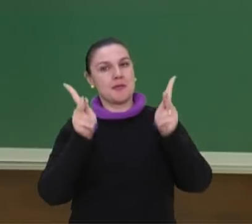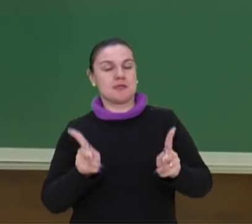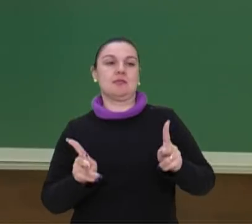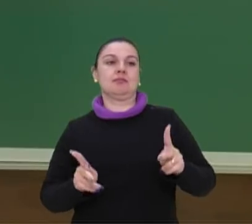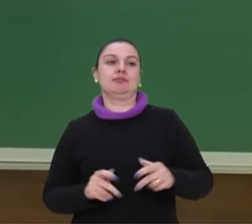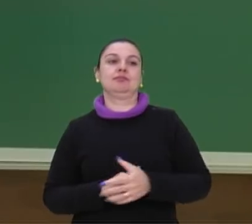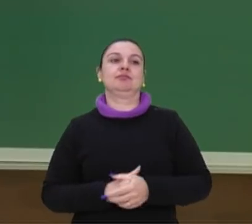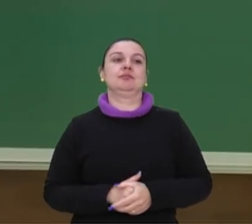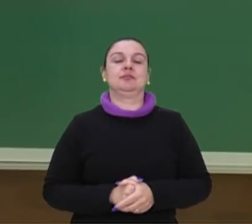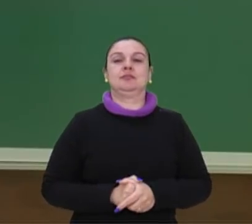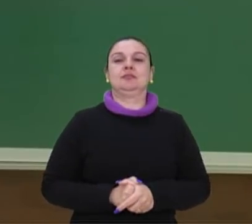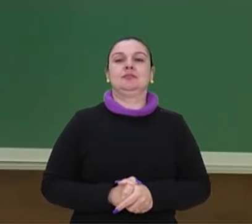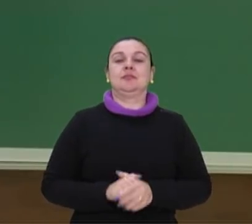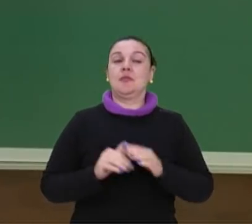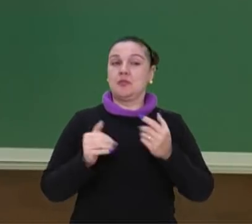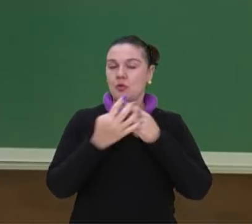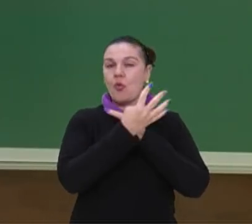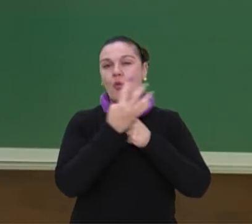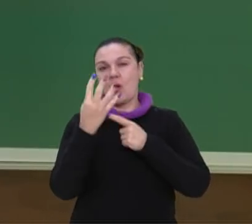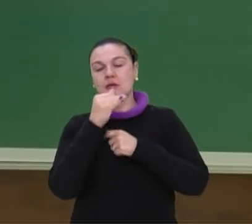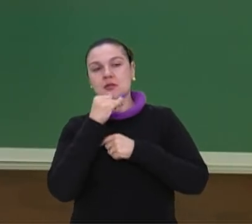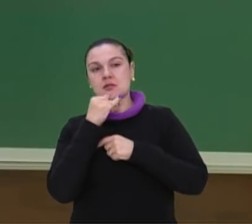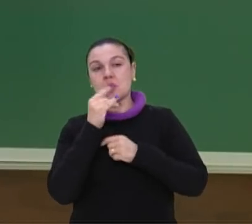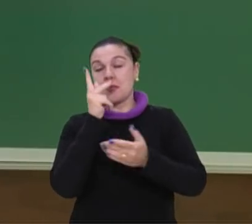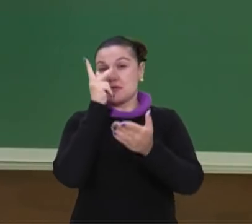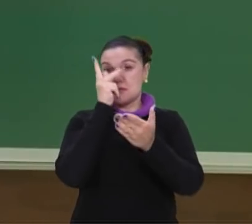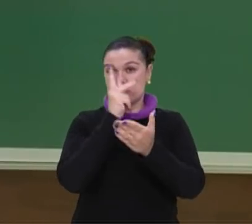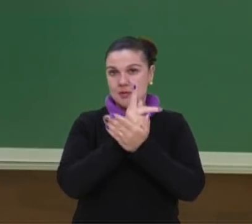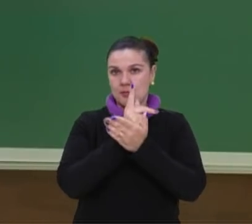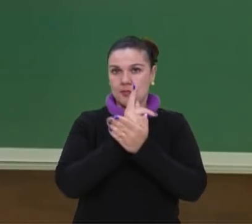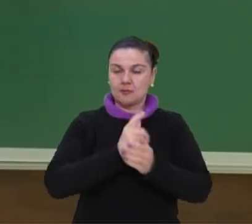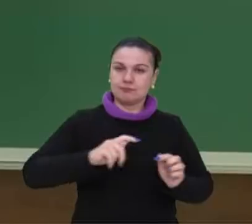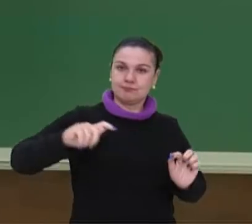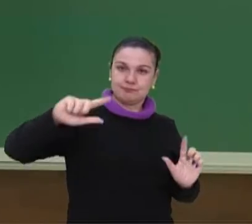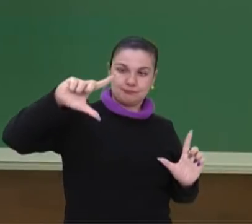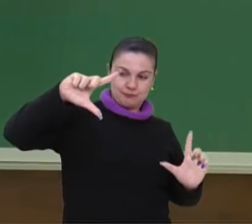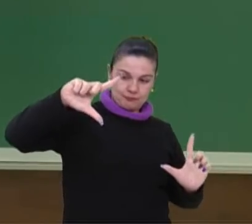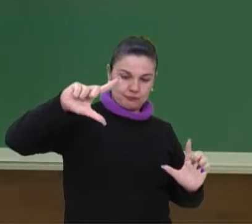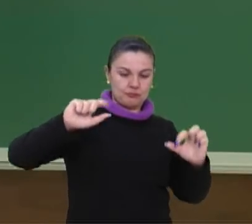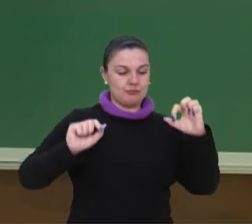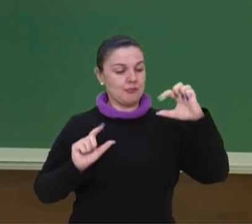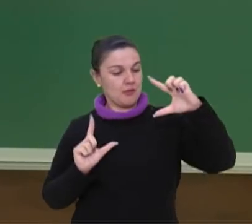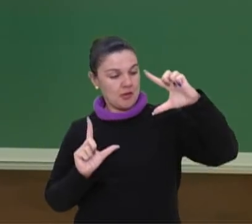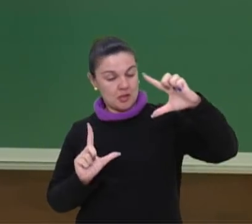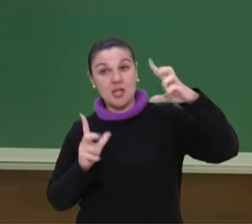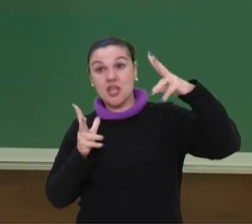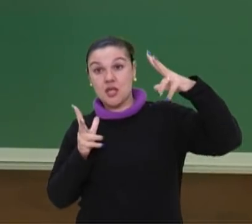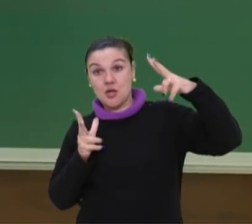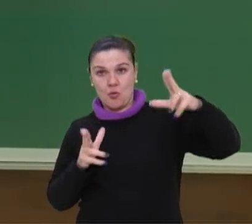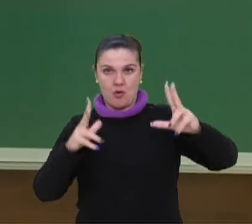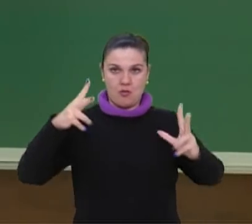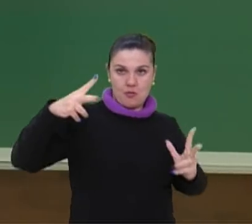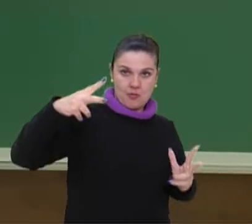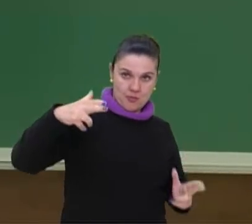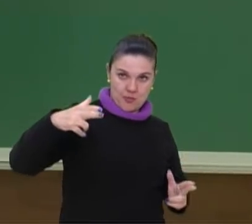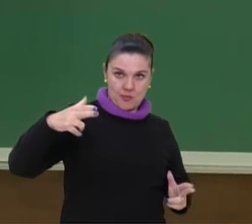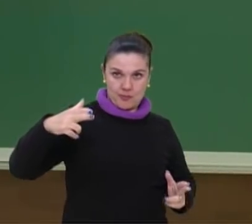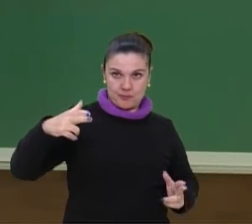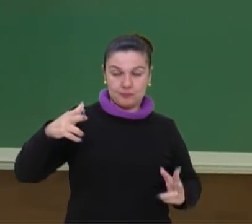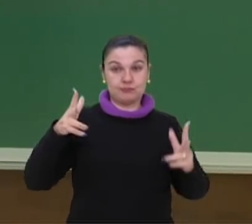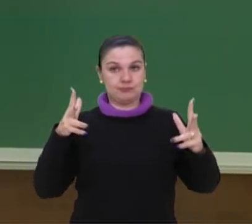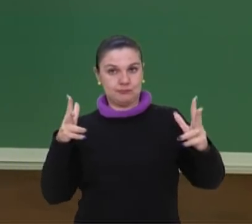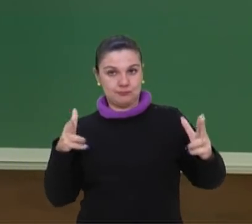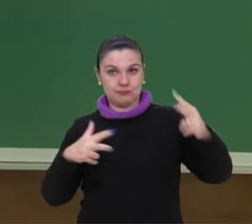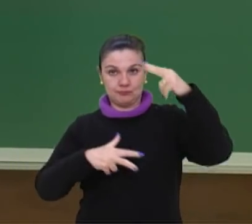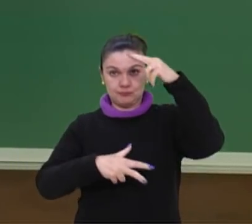4 deles, né? Mas colocamos os opostos sempre nessa relação sendo igual. Então, o C e o F são